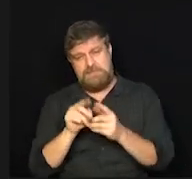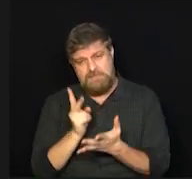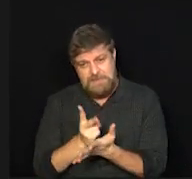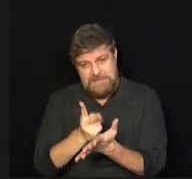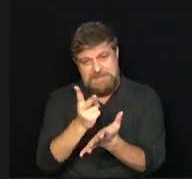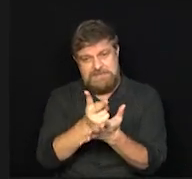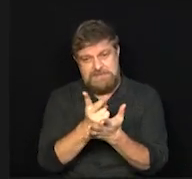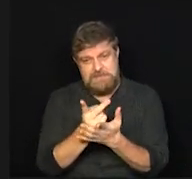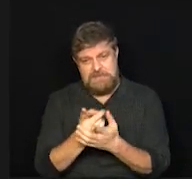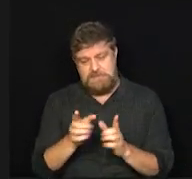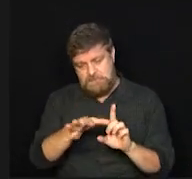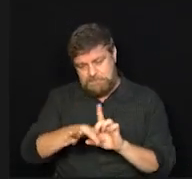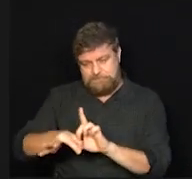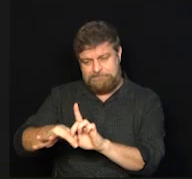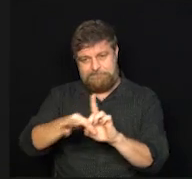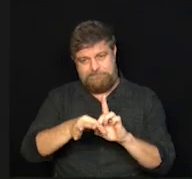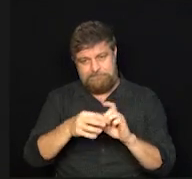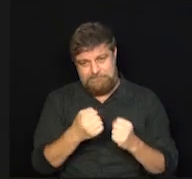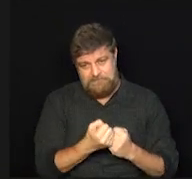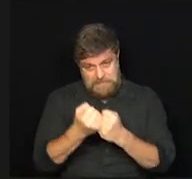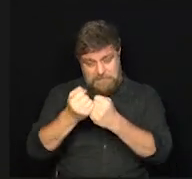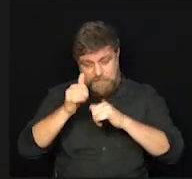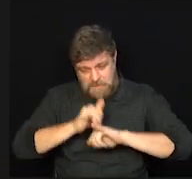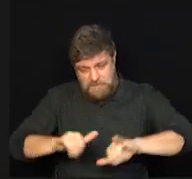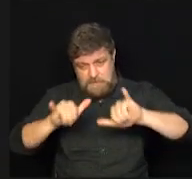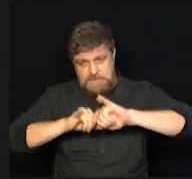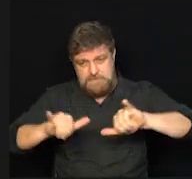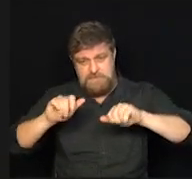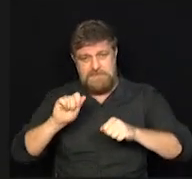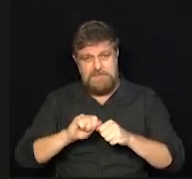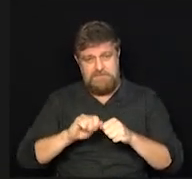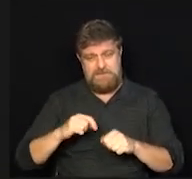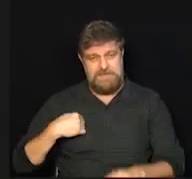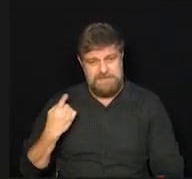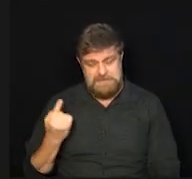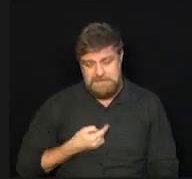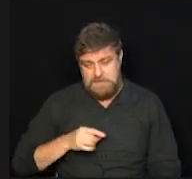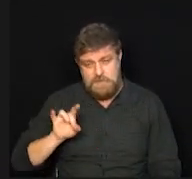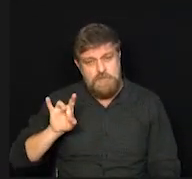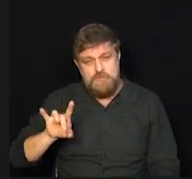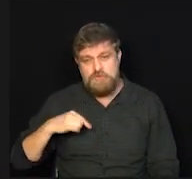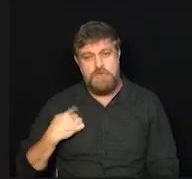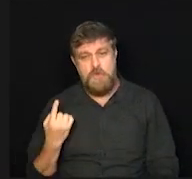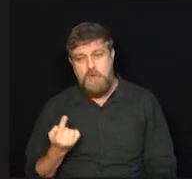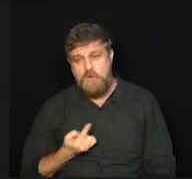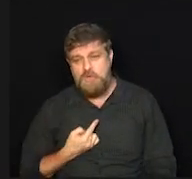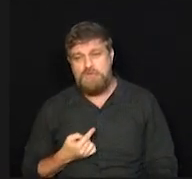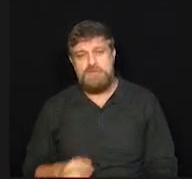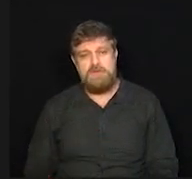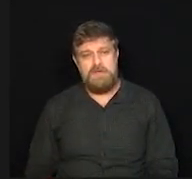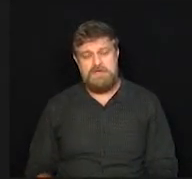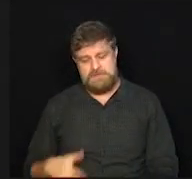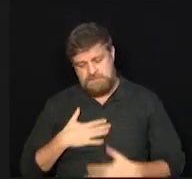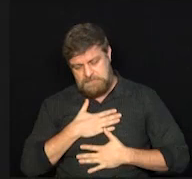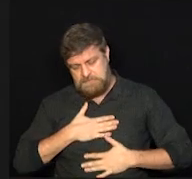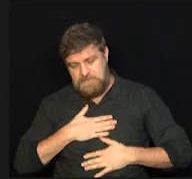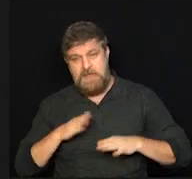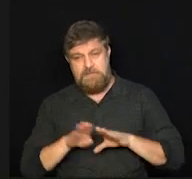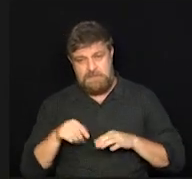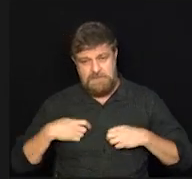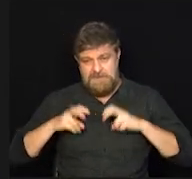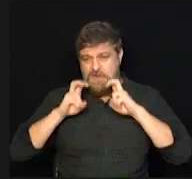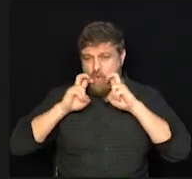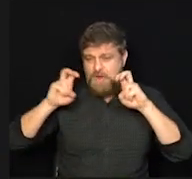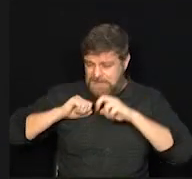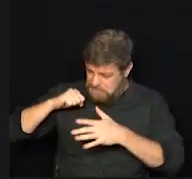sempre nos o apoio divulgam e fazem a Coar não só os nossos tambores mas os nossos